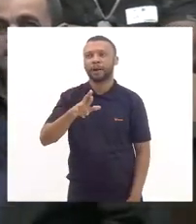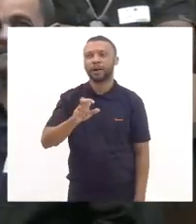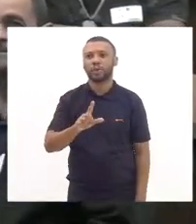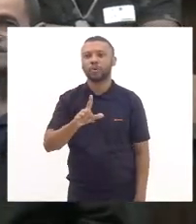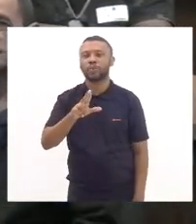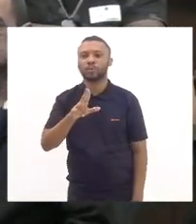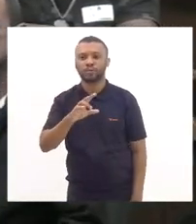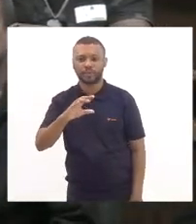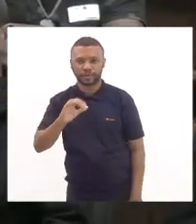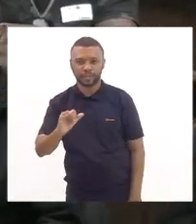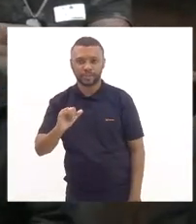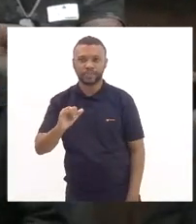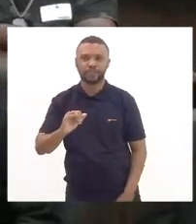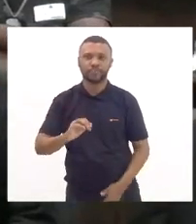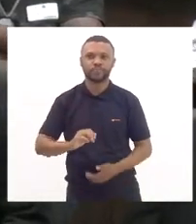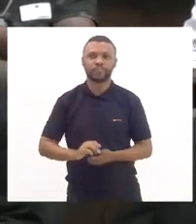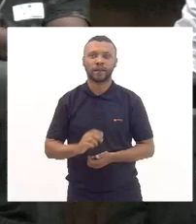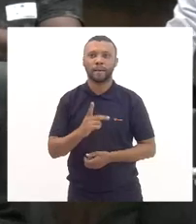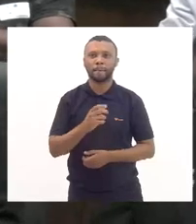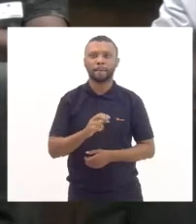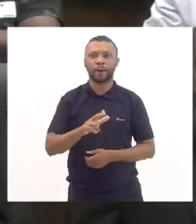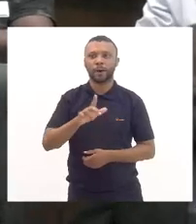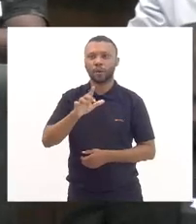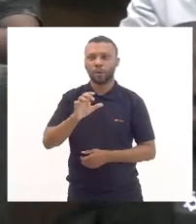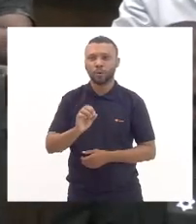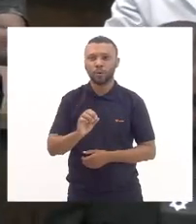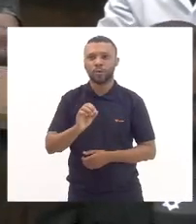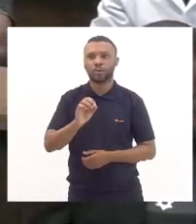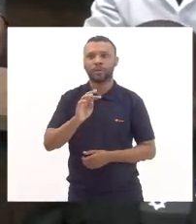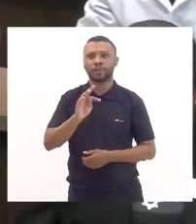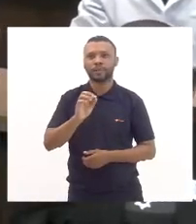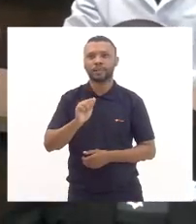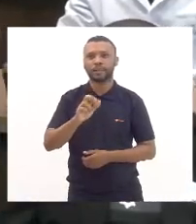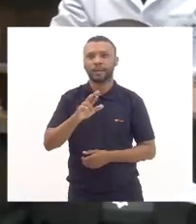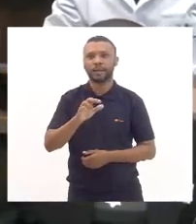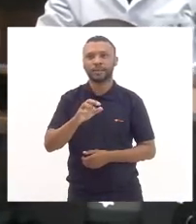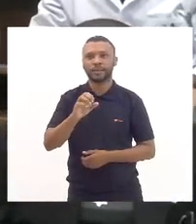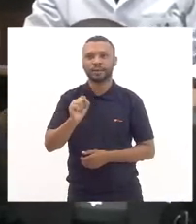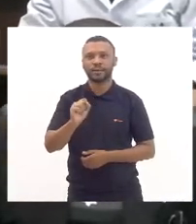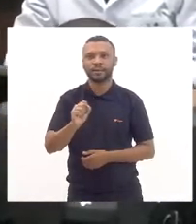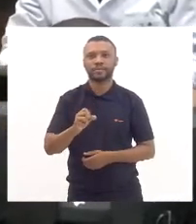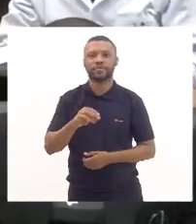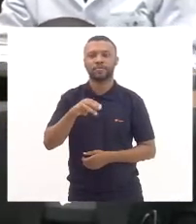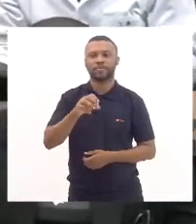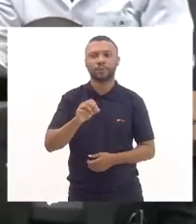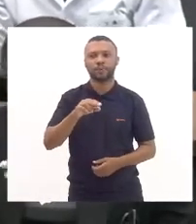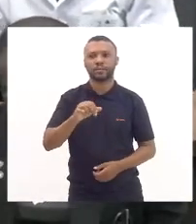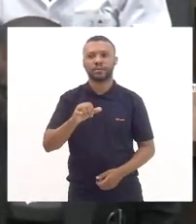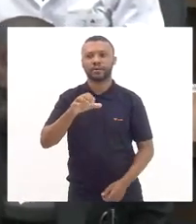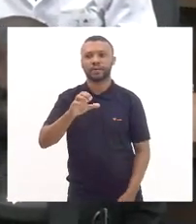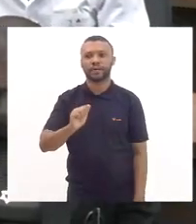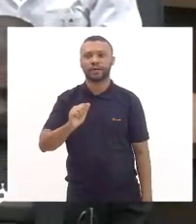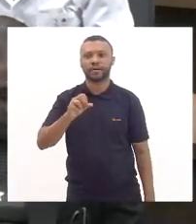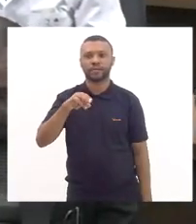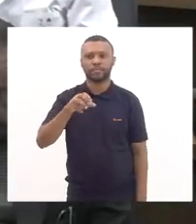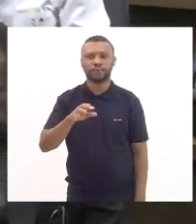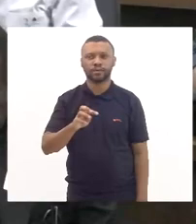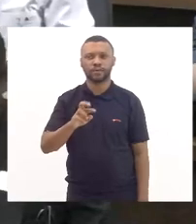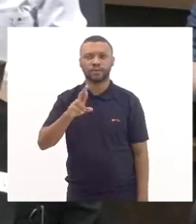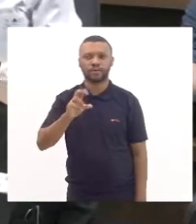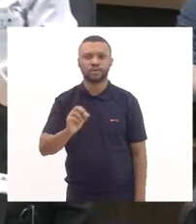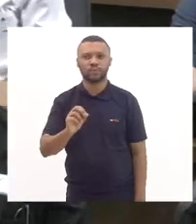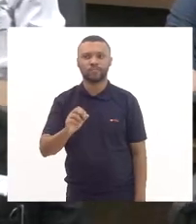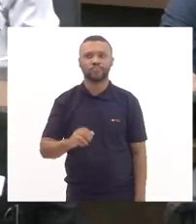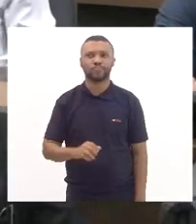Gonzalez, Paulo Tarsis Gonzalez, Mônica Monteiro dos Santos Silva,